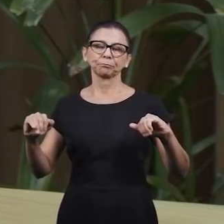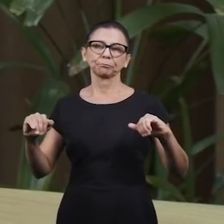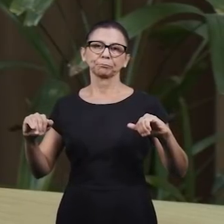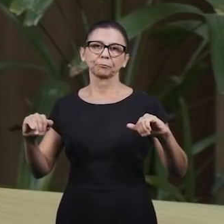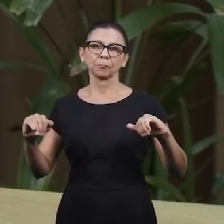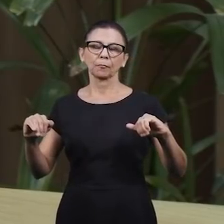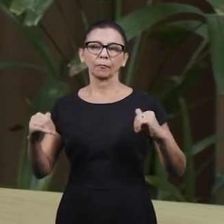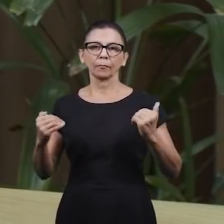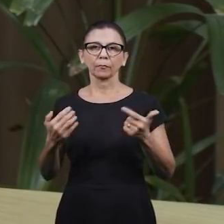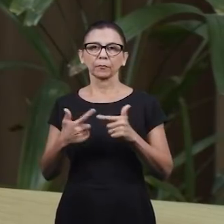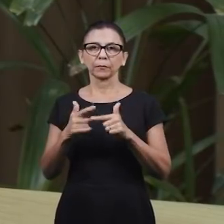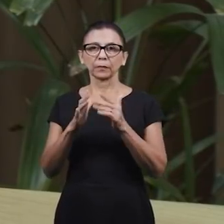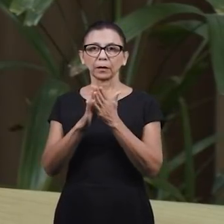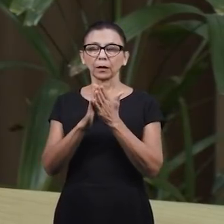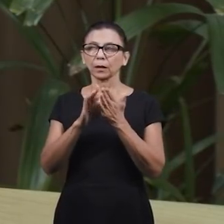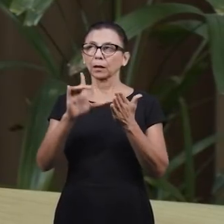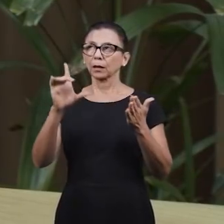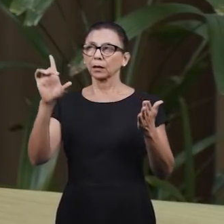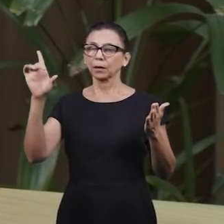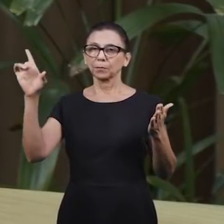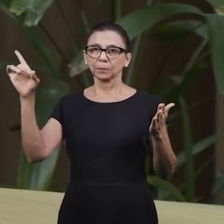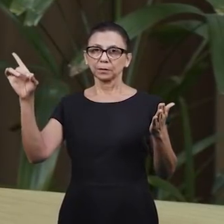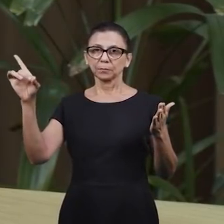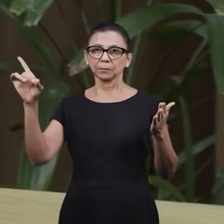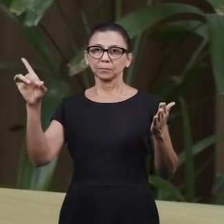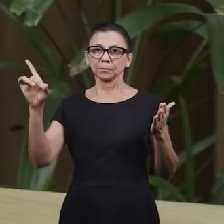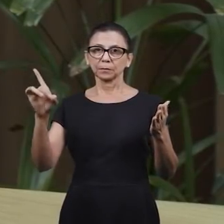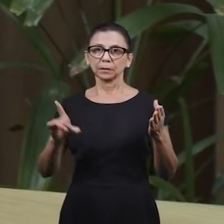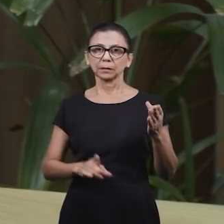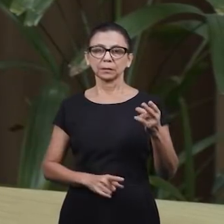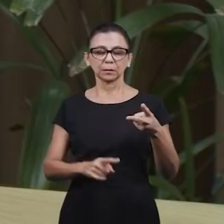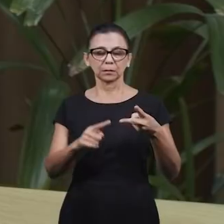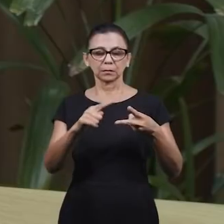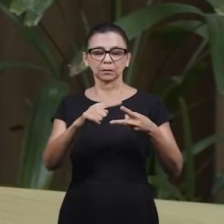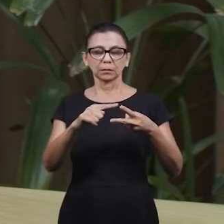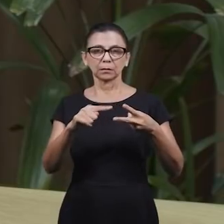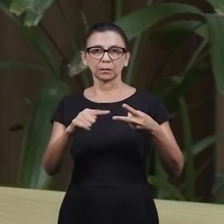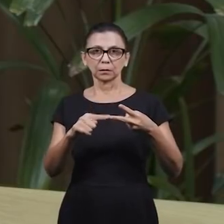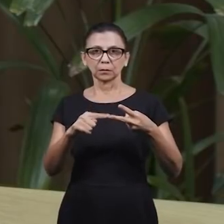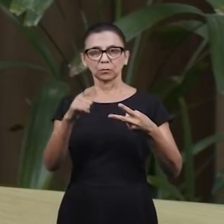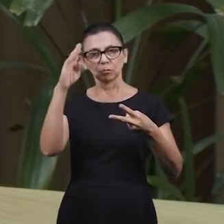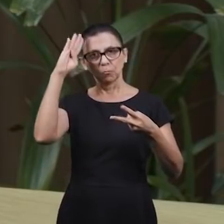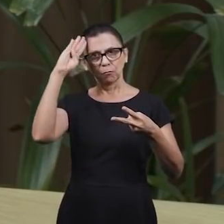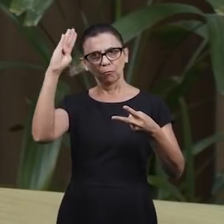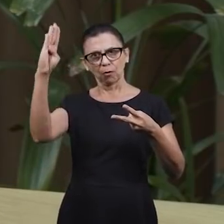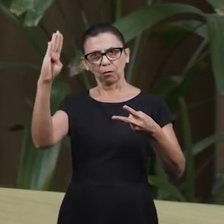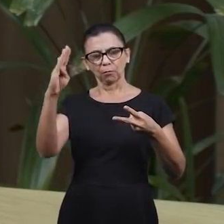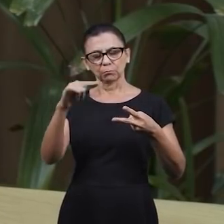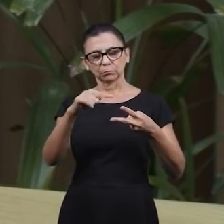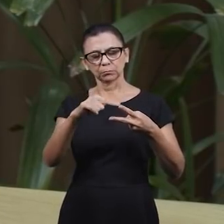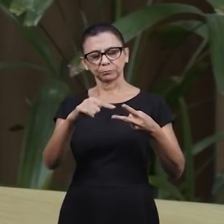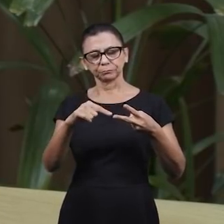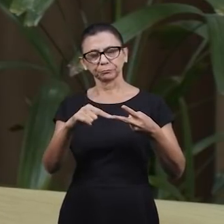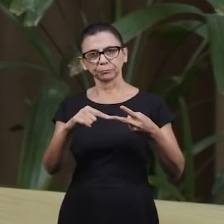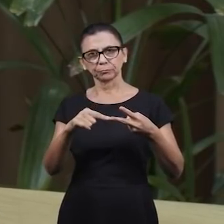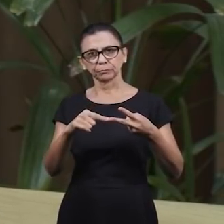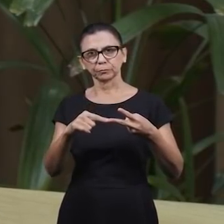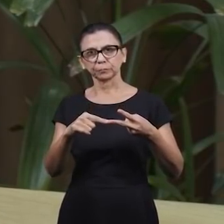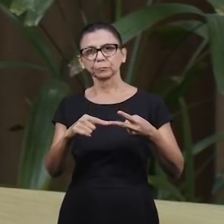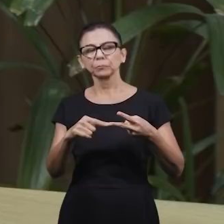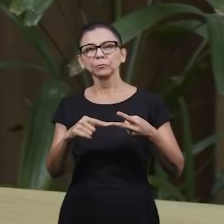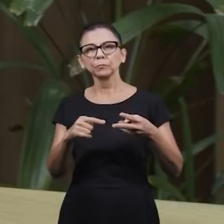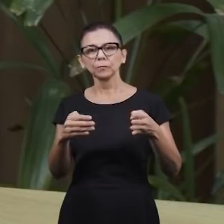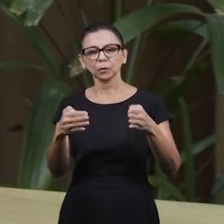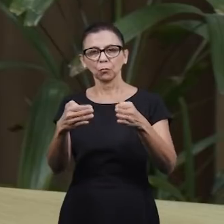Porque a palavra de Deus, ela tem dois fundamentos, vamos assim dizer. Ela tem dois fundamentos. Ela